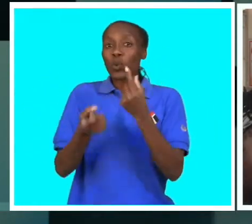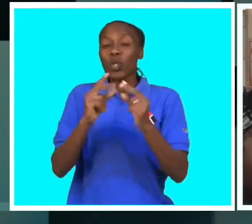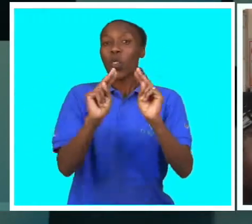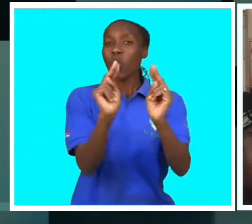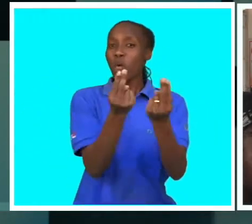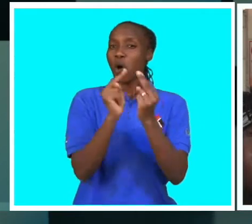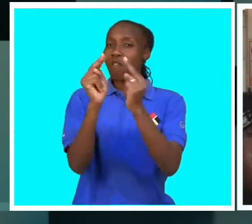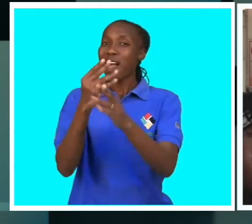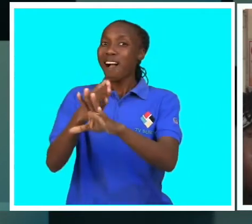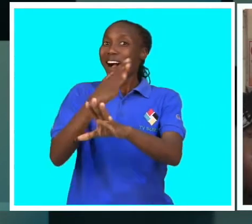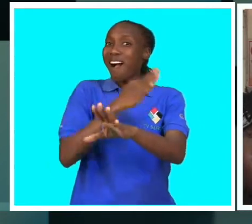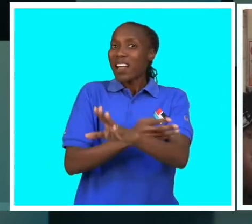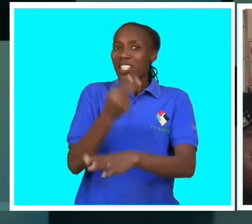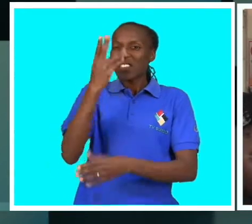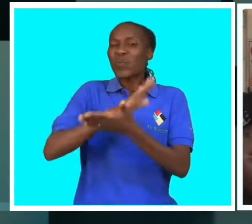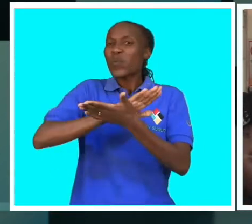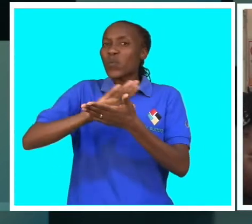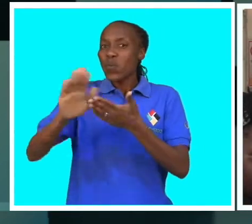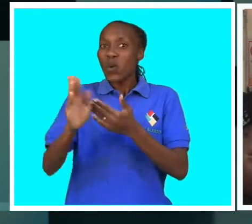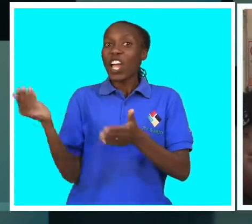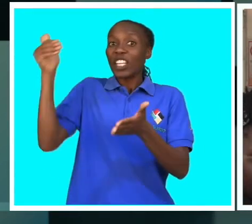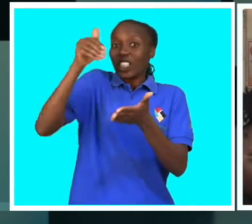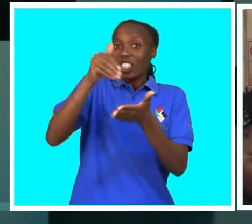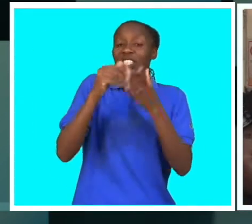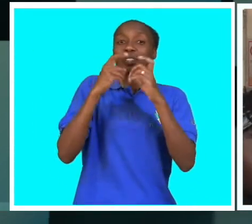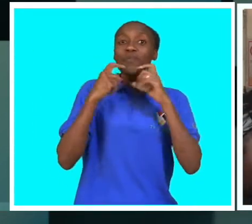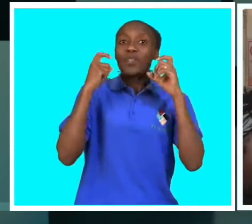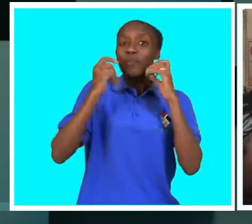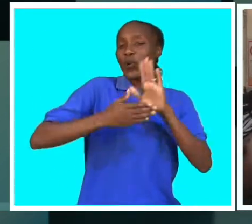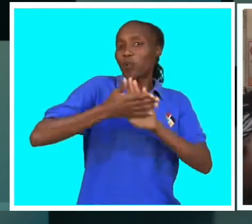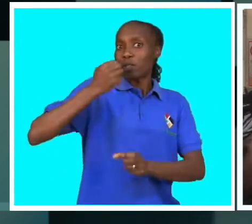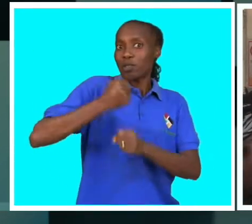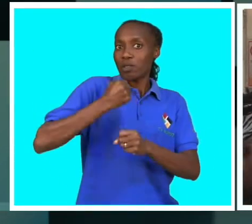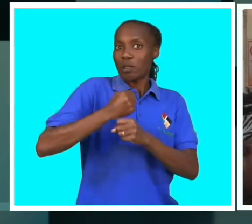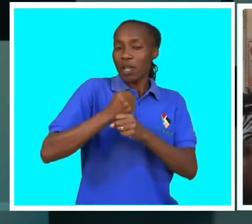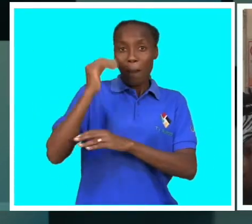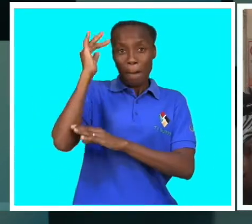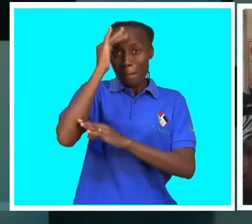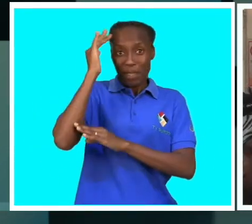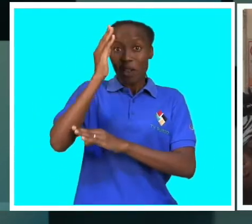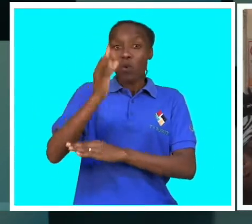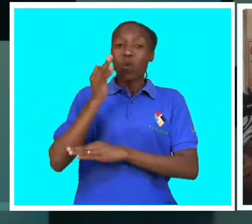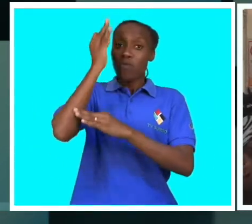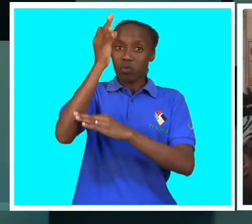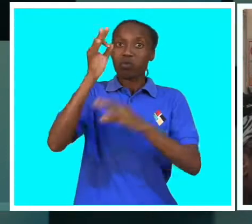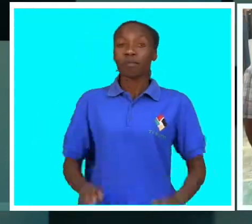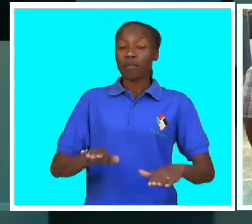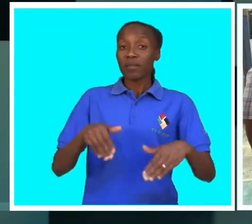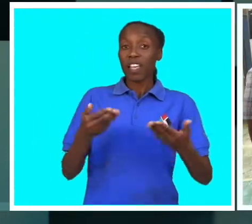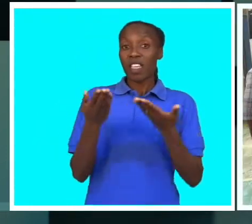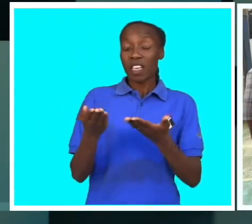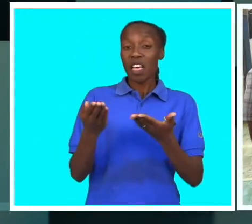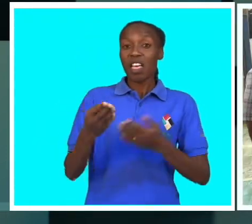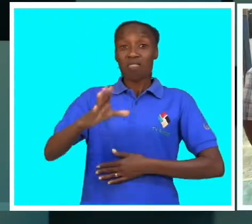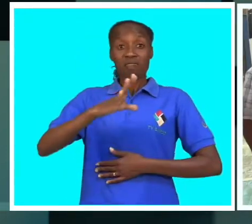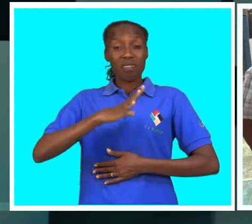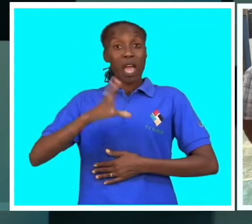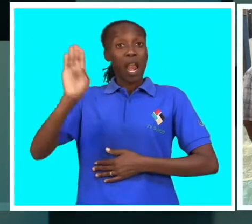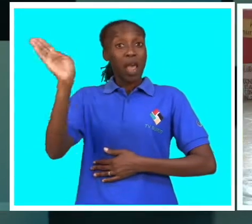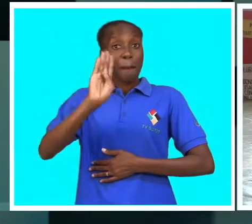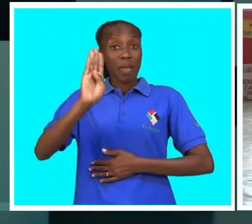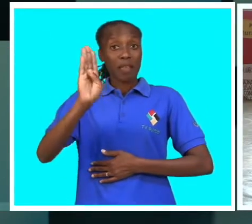coisas novas, antes vistas por mim. E chegando a Moçambique comecei a trabalhar pensando no próximo mundial. Nas